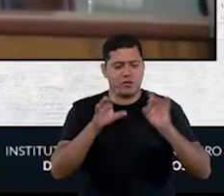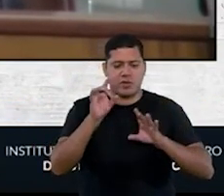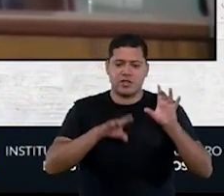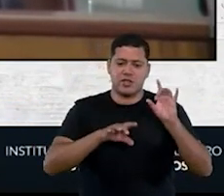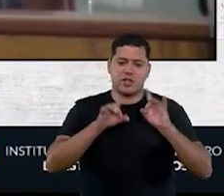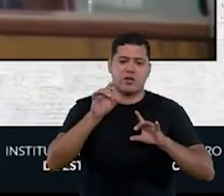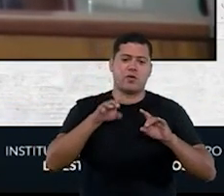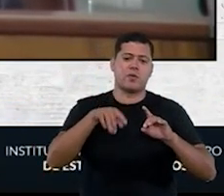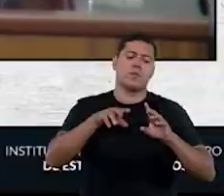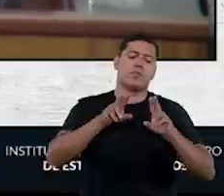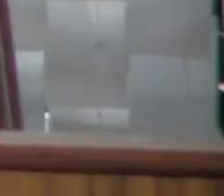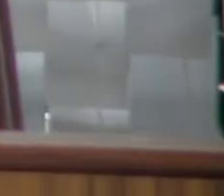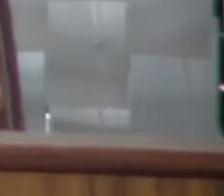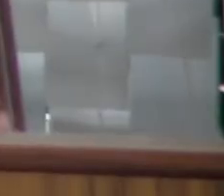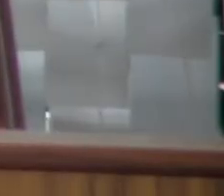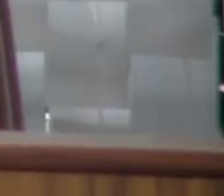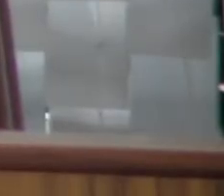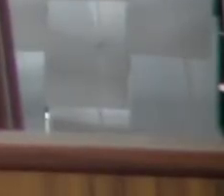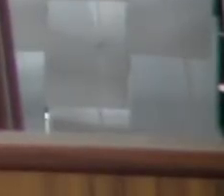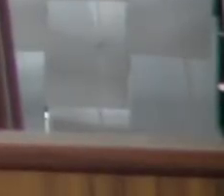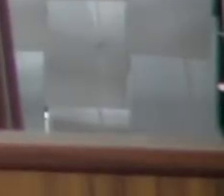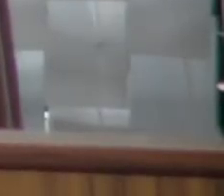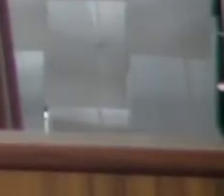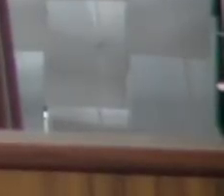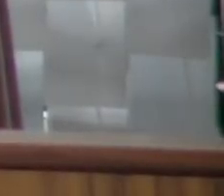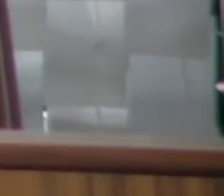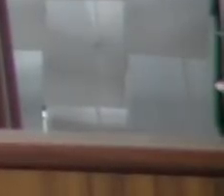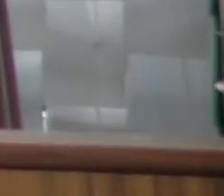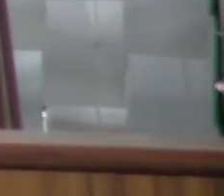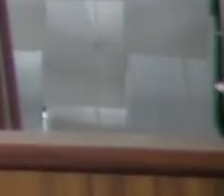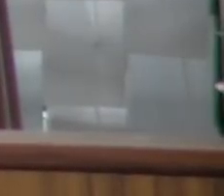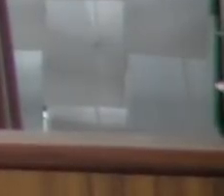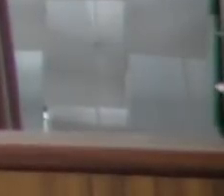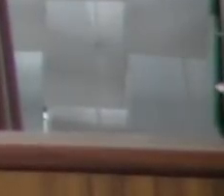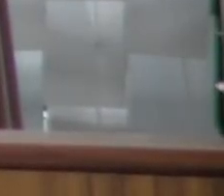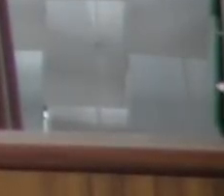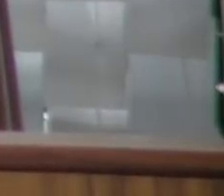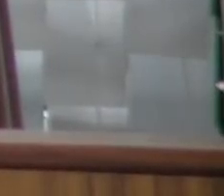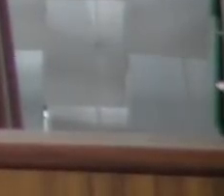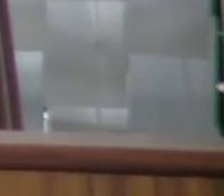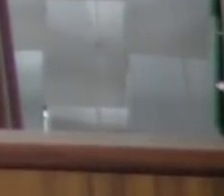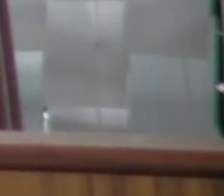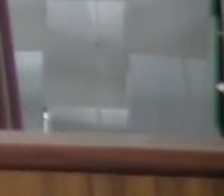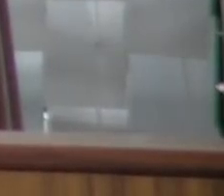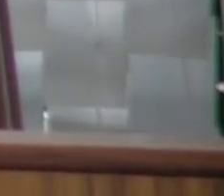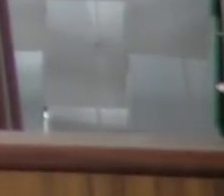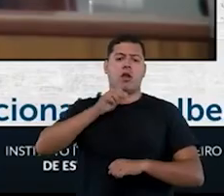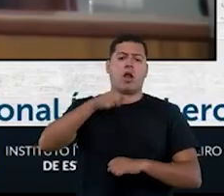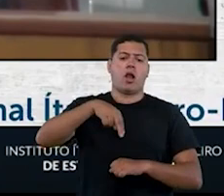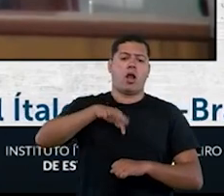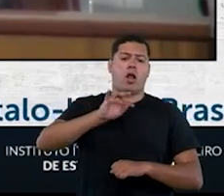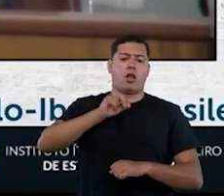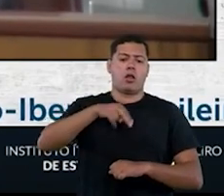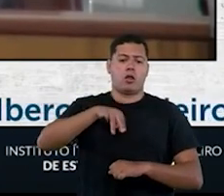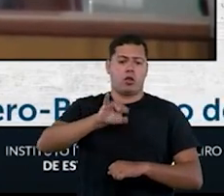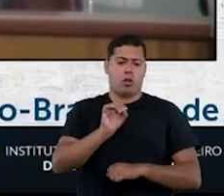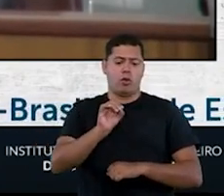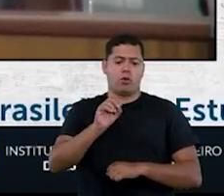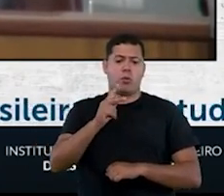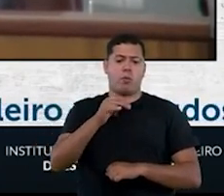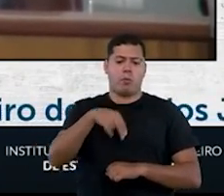Ítalo-Ibero-Brasileiro de Estudos Jurídicos, professor Carlos Fernando Matias de Souza, participou da cerimônia de abertura e agradeceu